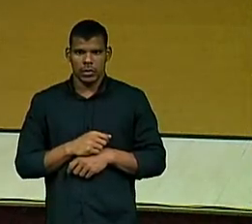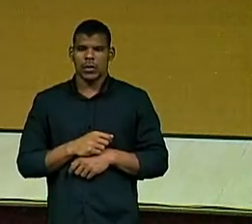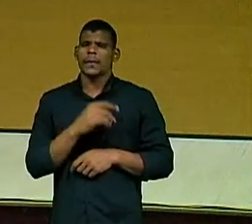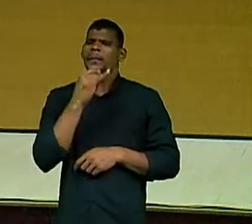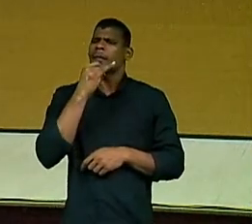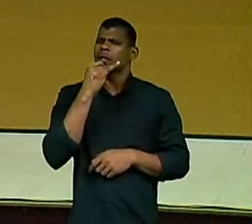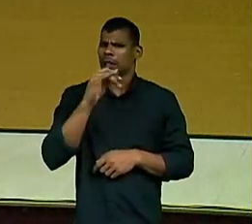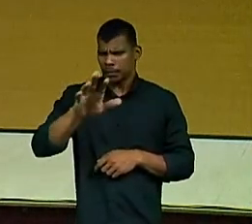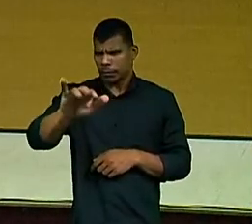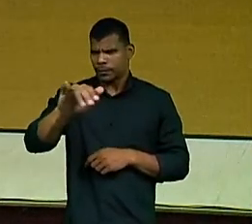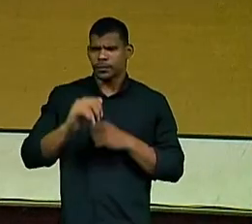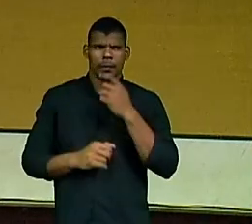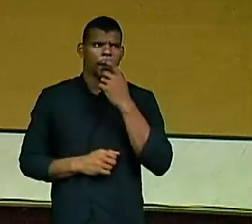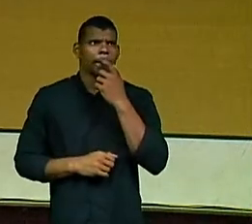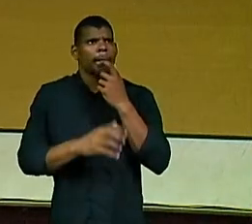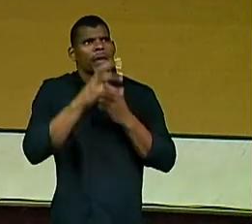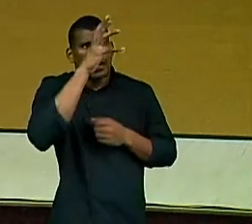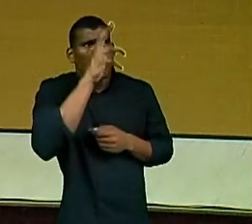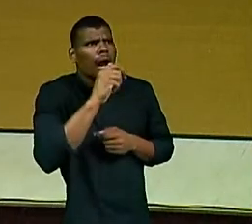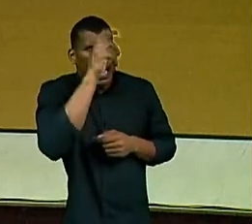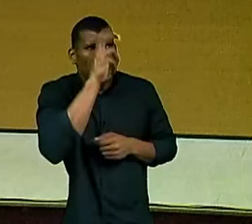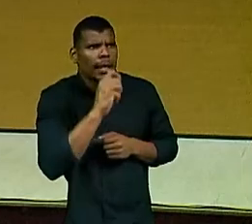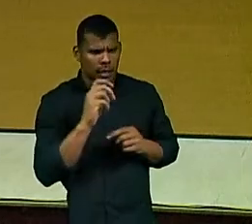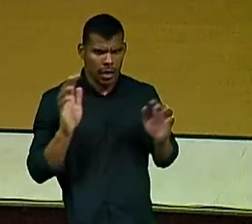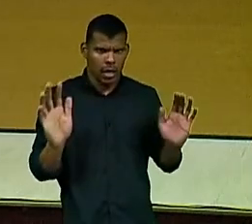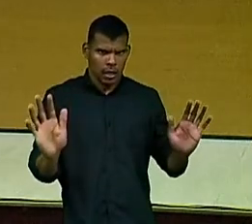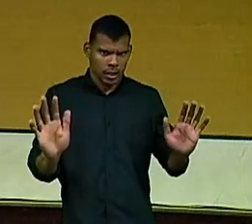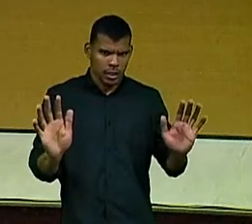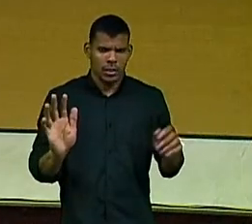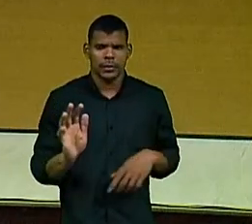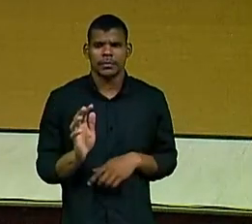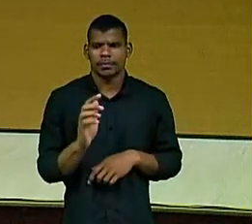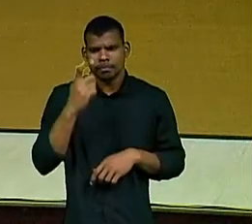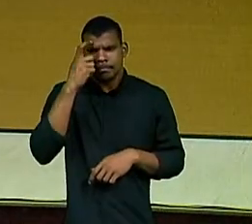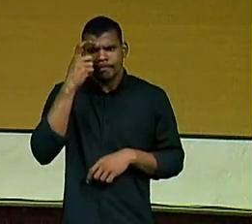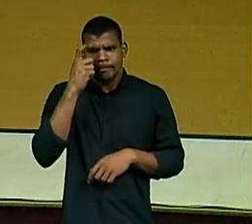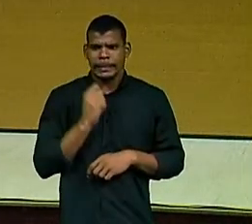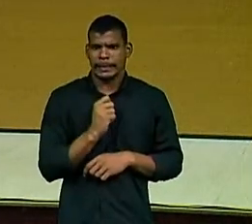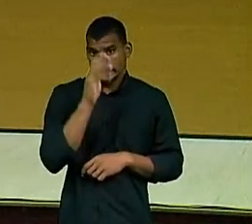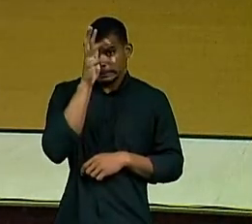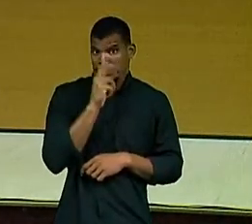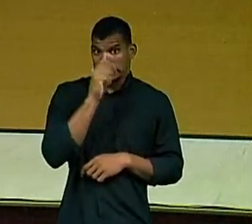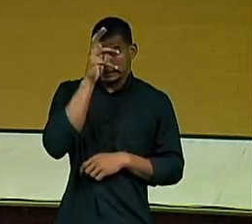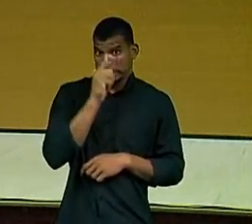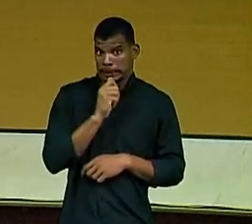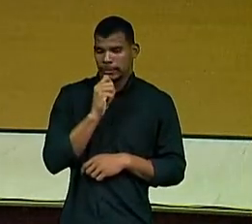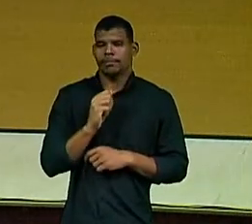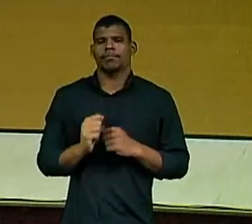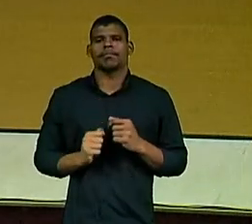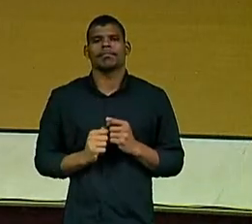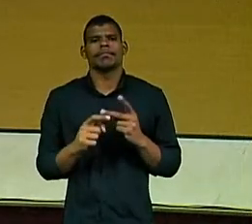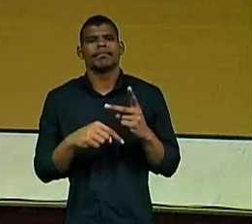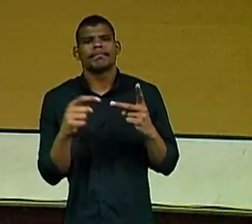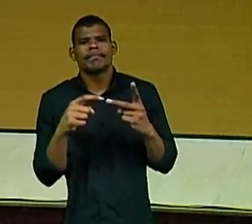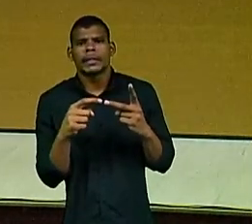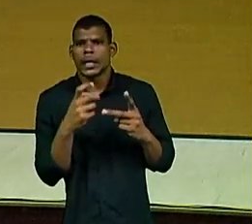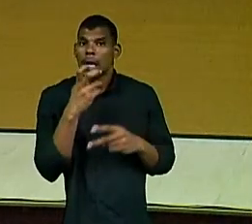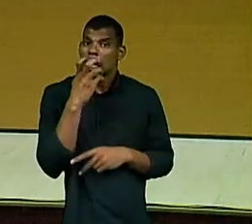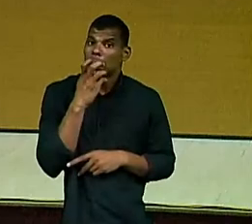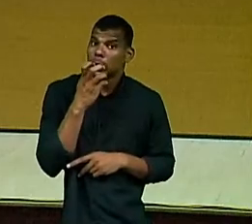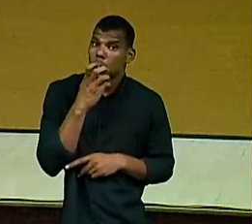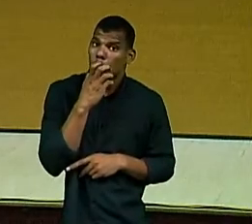a galinha e sei lá um cachorro caramelo